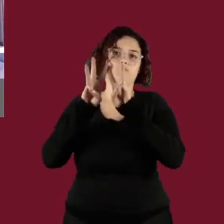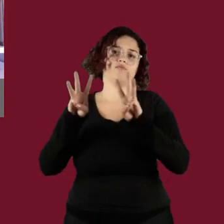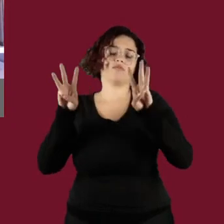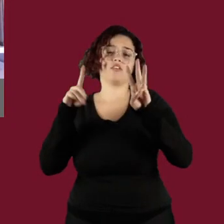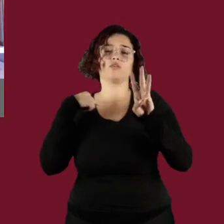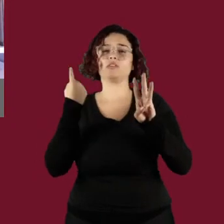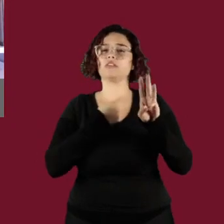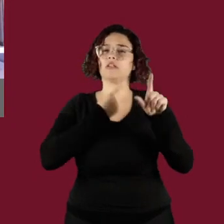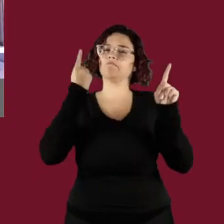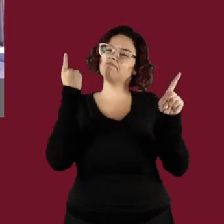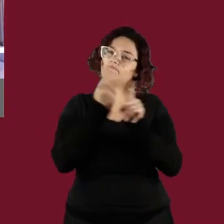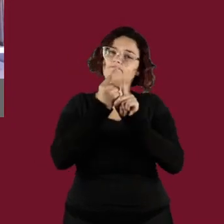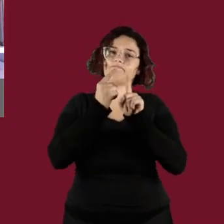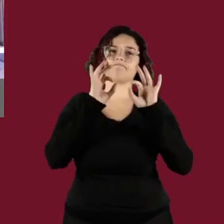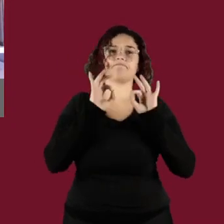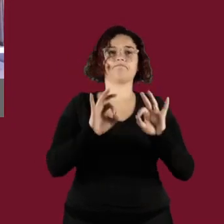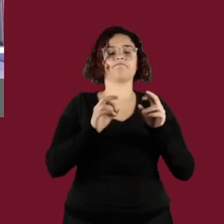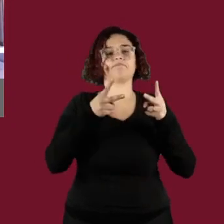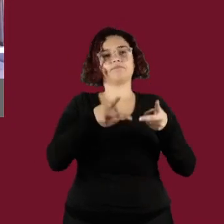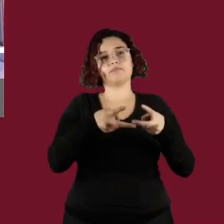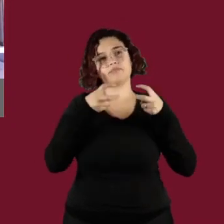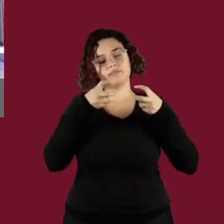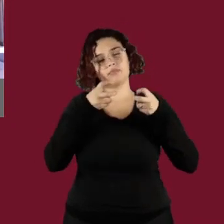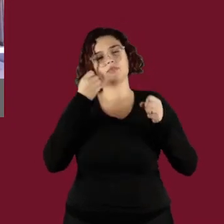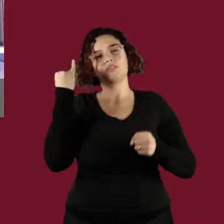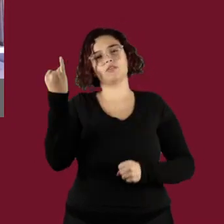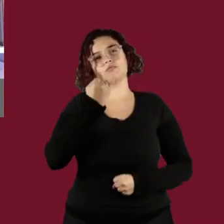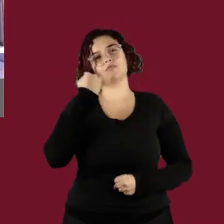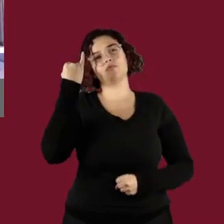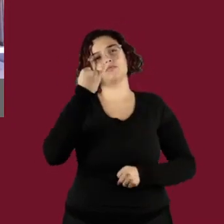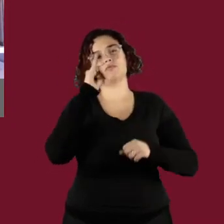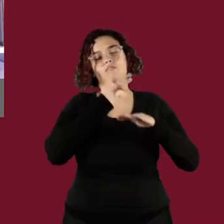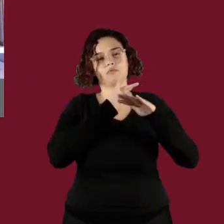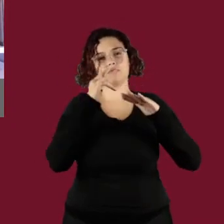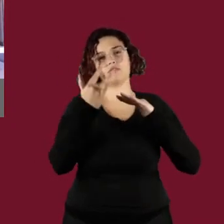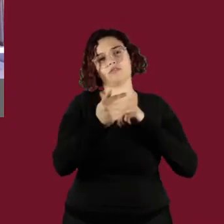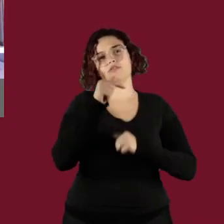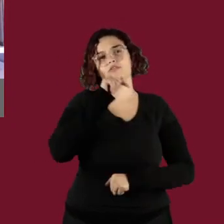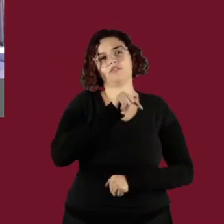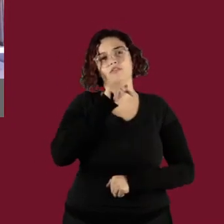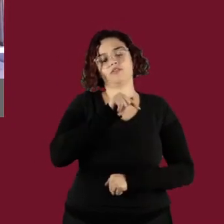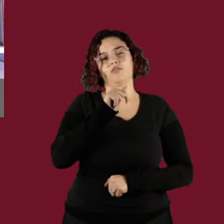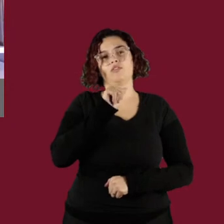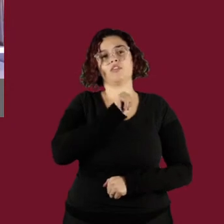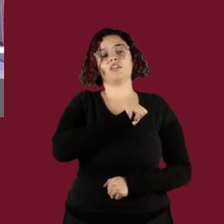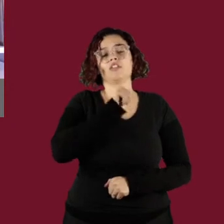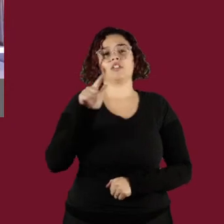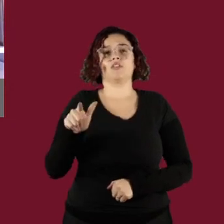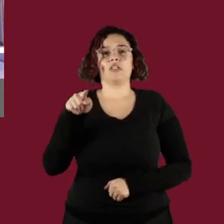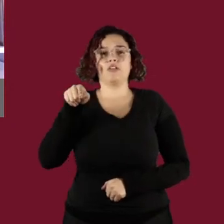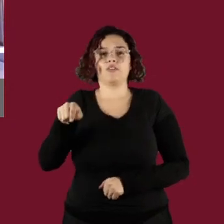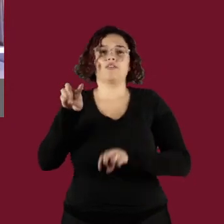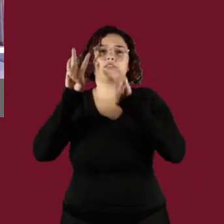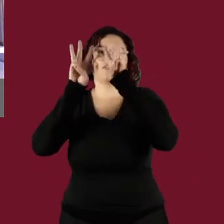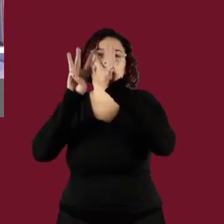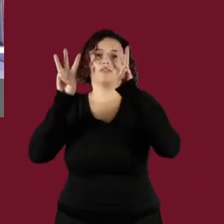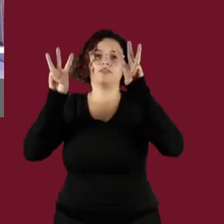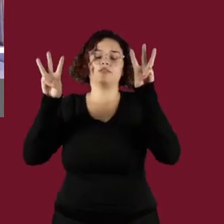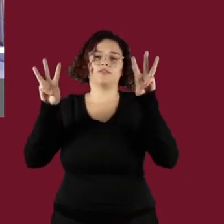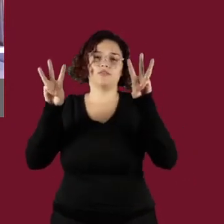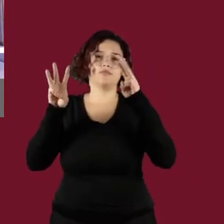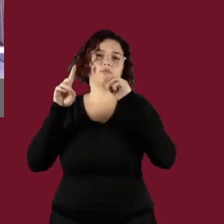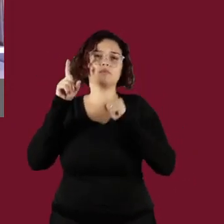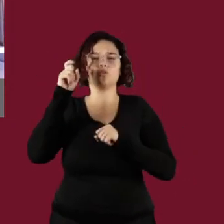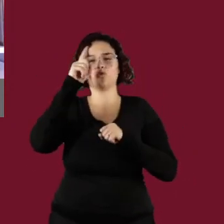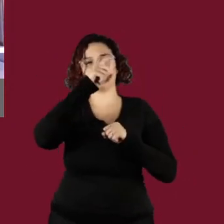facto, que nós tornamos muito mais simples algo ou uma história que seria talvez complexa